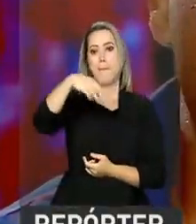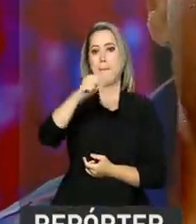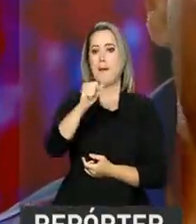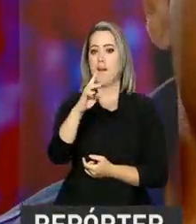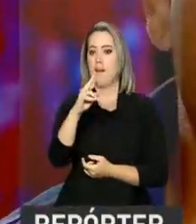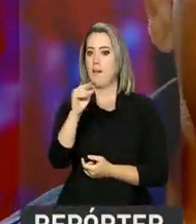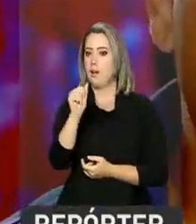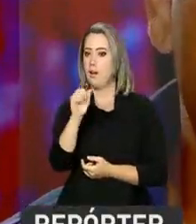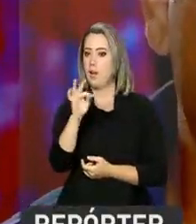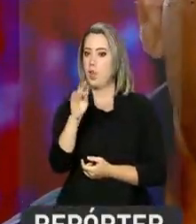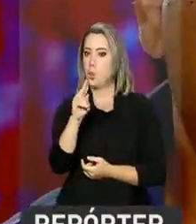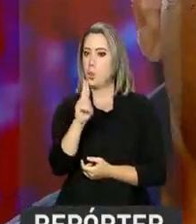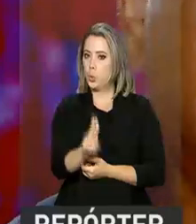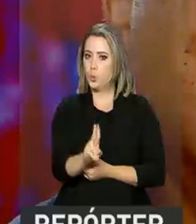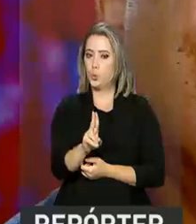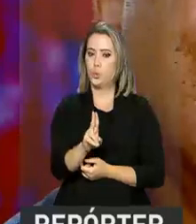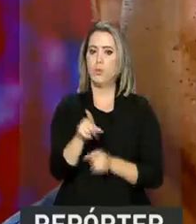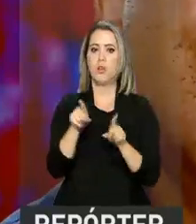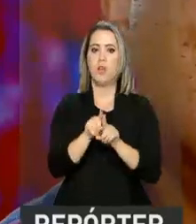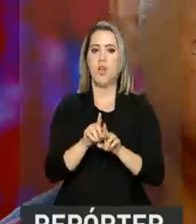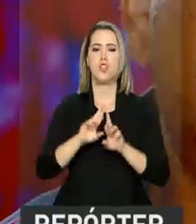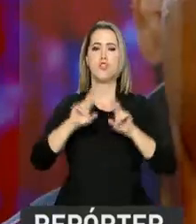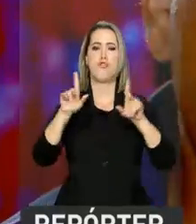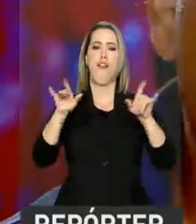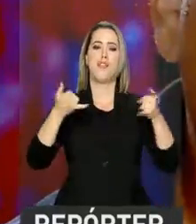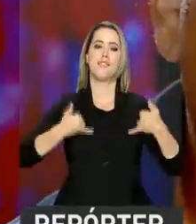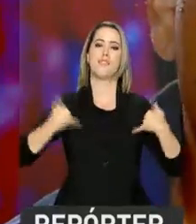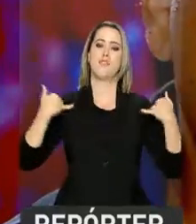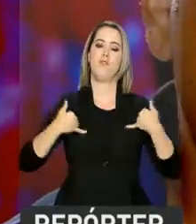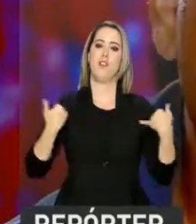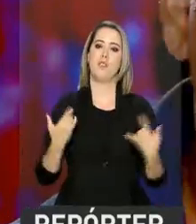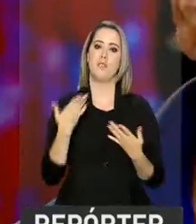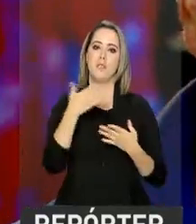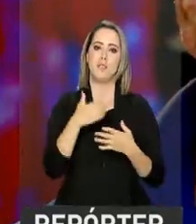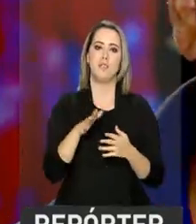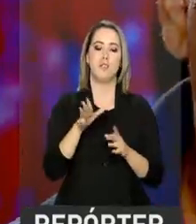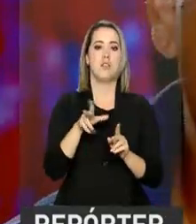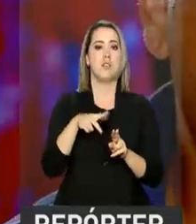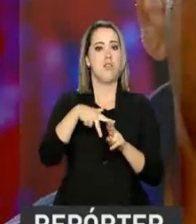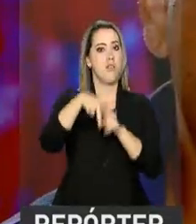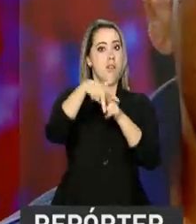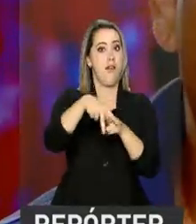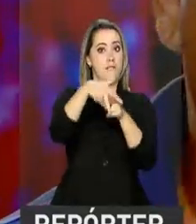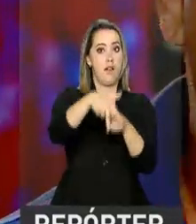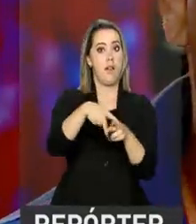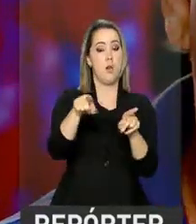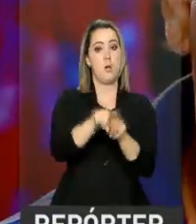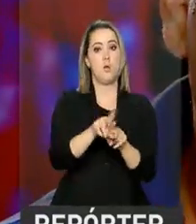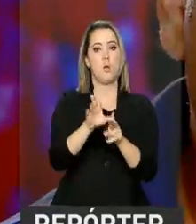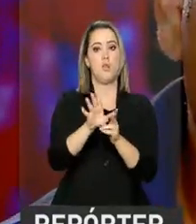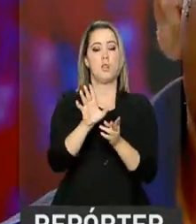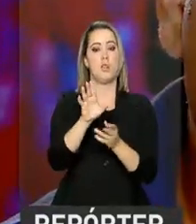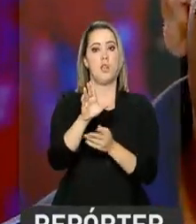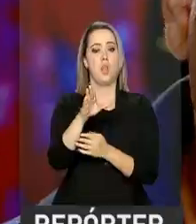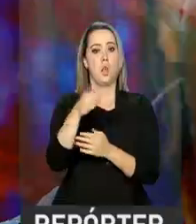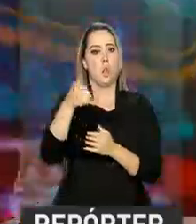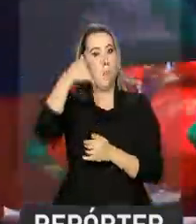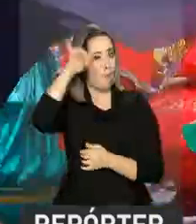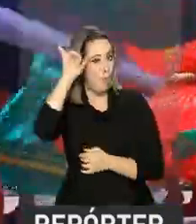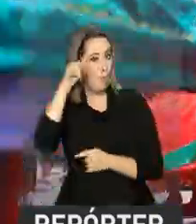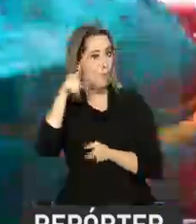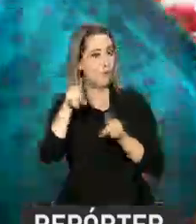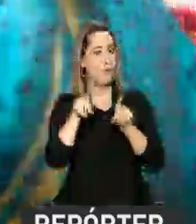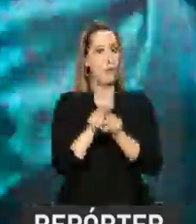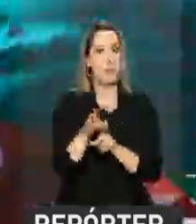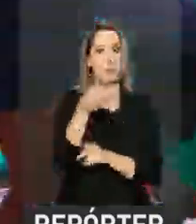vamos dizer assim, é uma mistura de vários folguedos. Tem cavalo marinho, tem Buma Meu Boi, tem cambindas, que era um